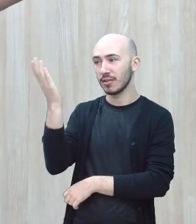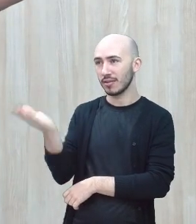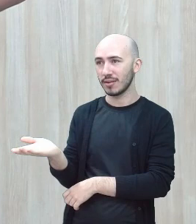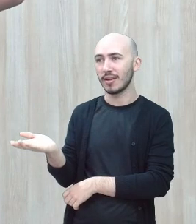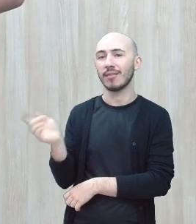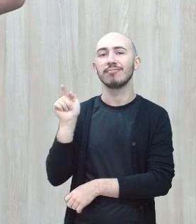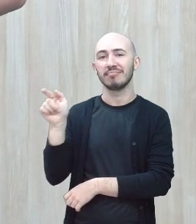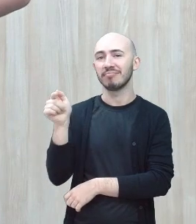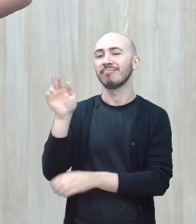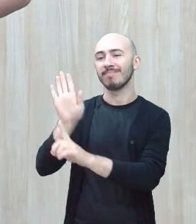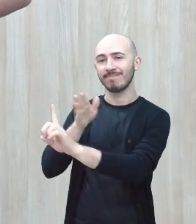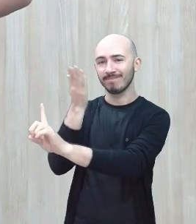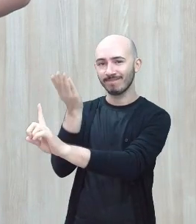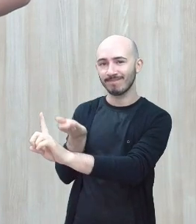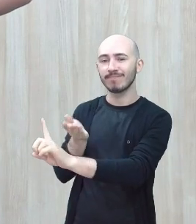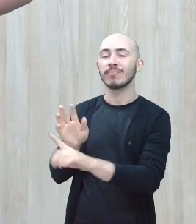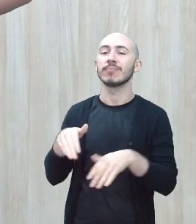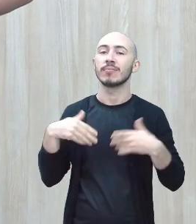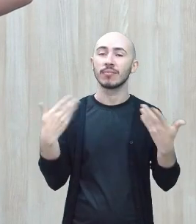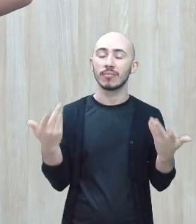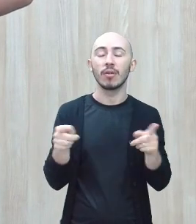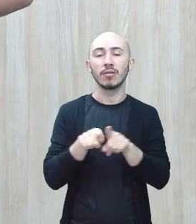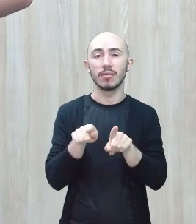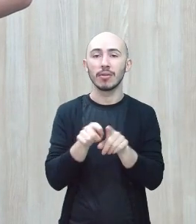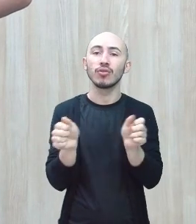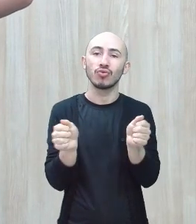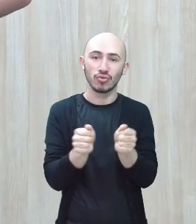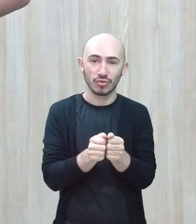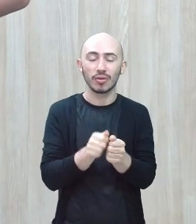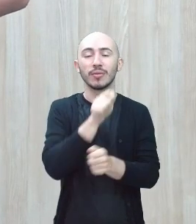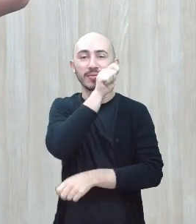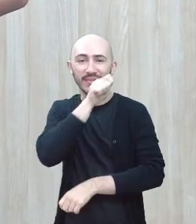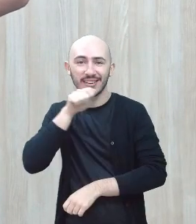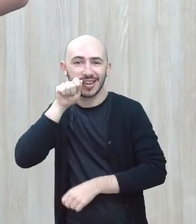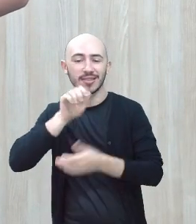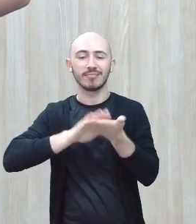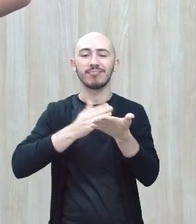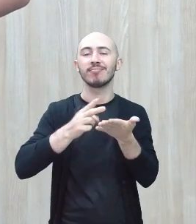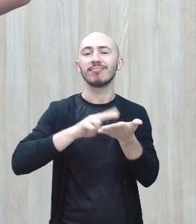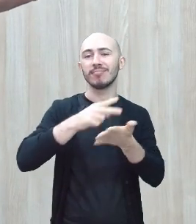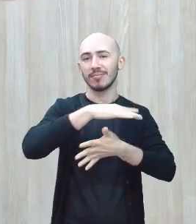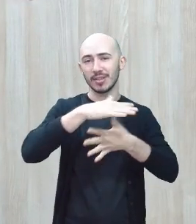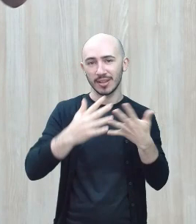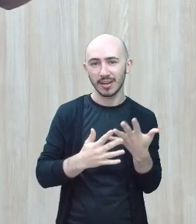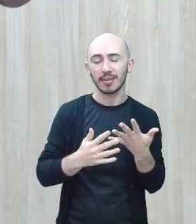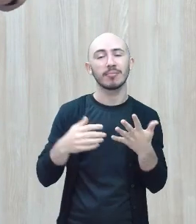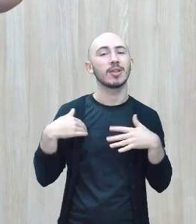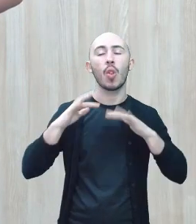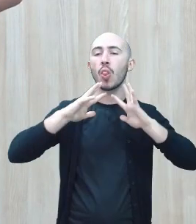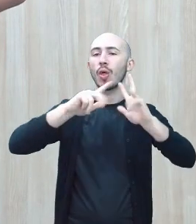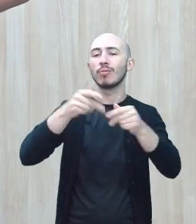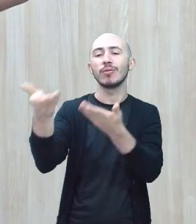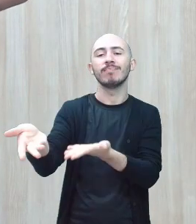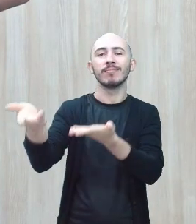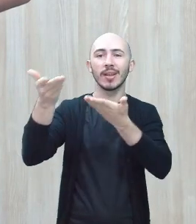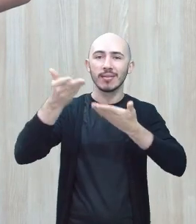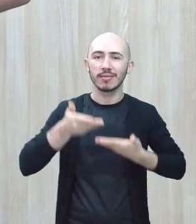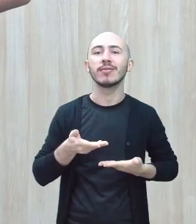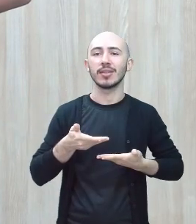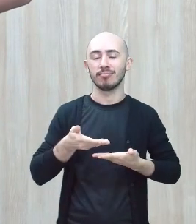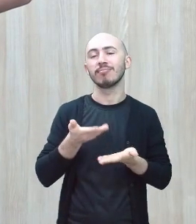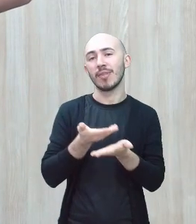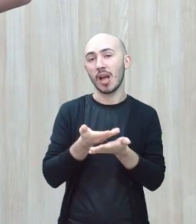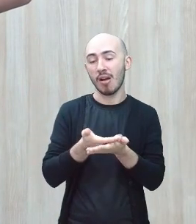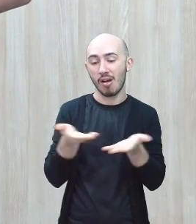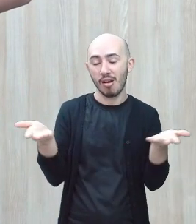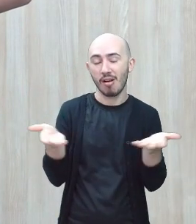monstro sagrado, e aqui também na companhia do Anderson, né, o nosso intérprete de Libras. Sejam todos muito bem-vindos à aula de